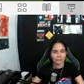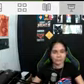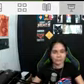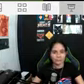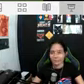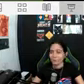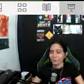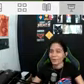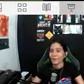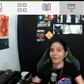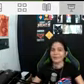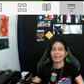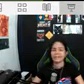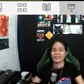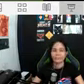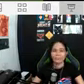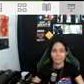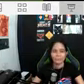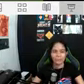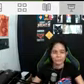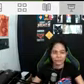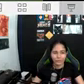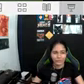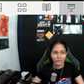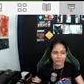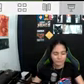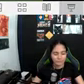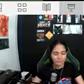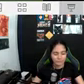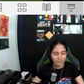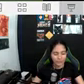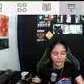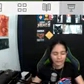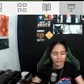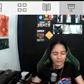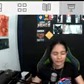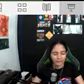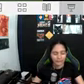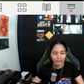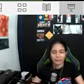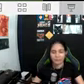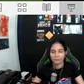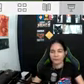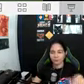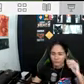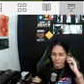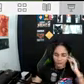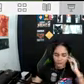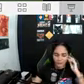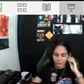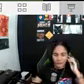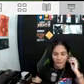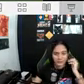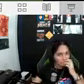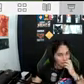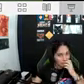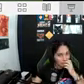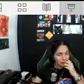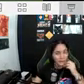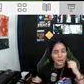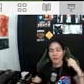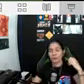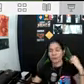Então, espero que todos estejam bem, né? Que tenham tido um bom final de semana. E vamos dar